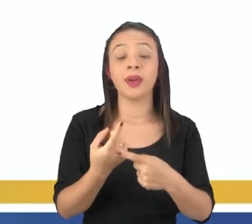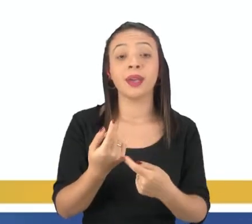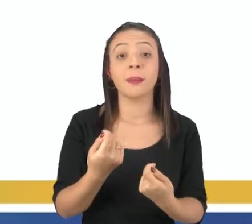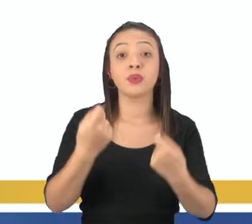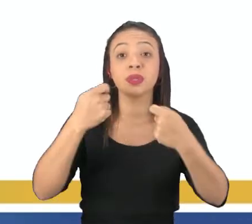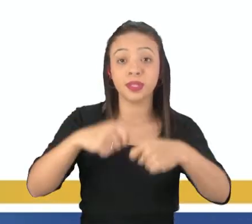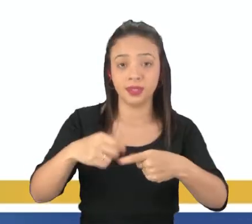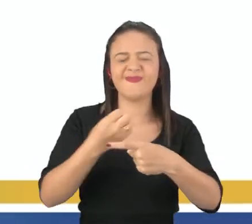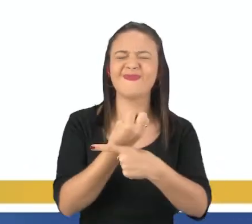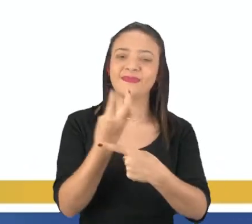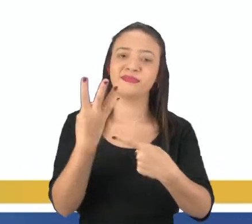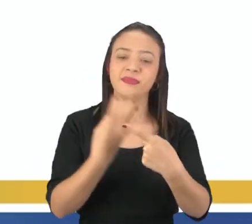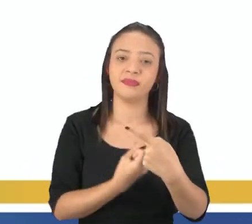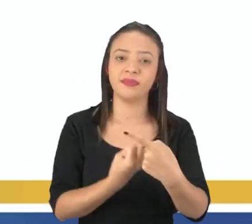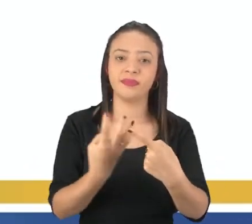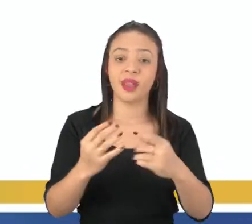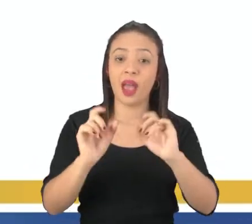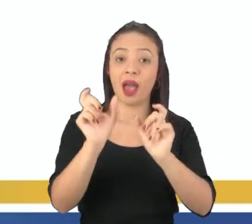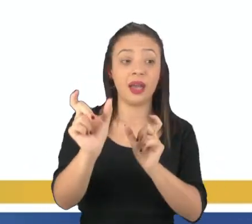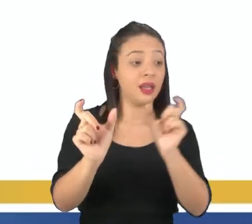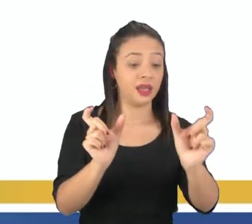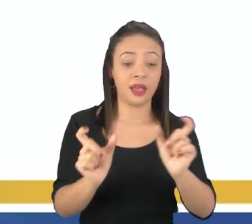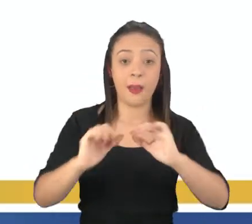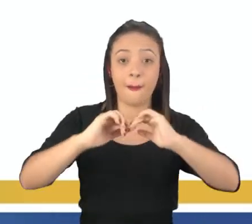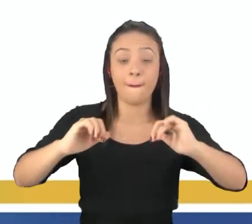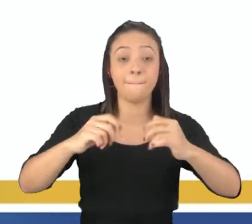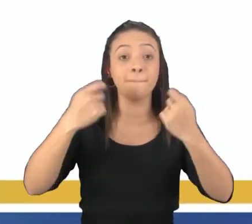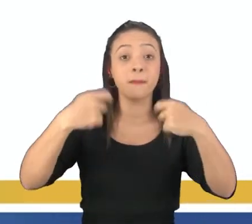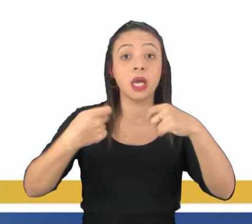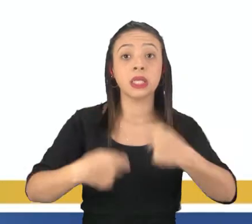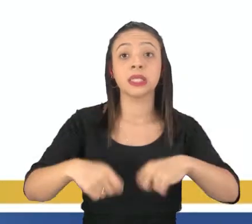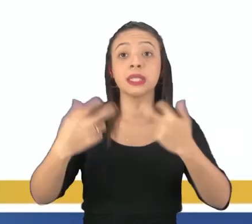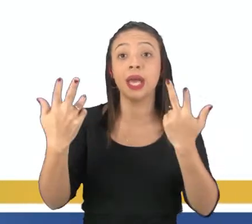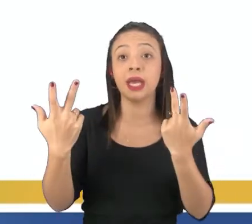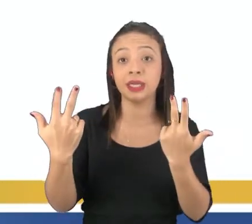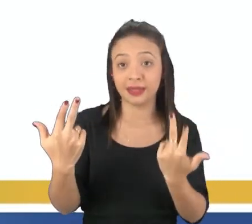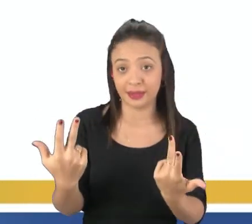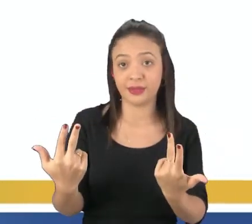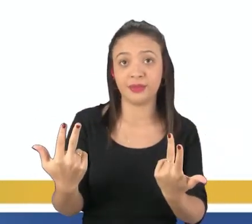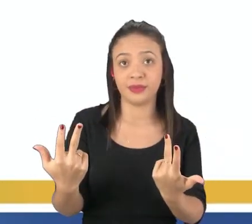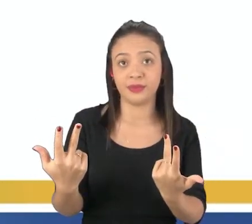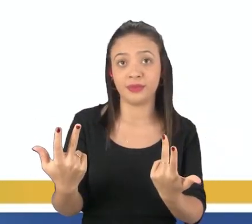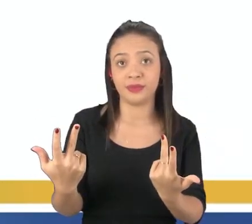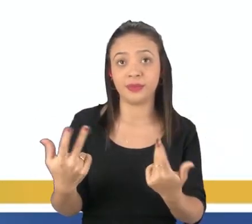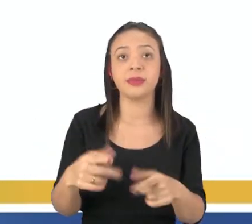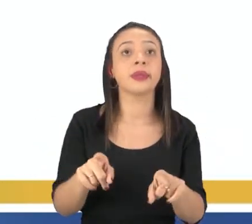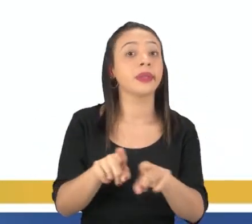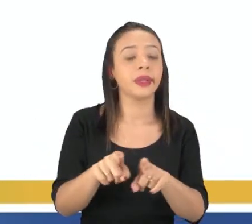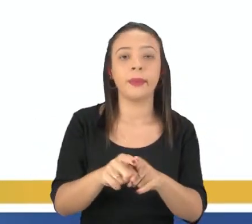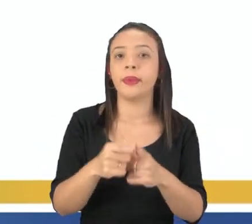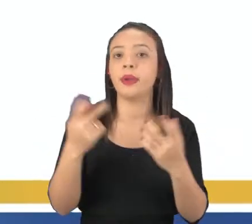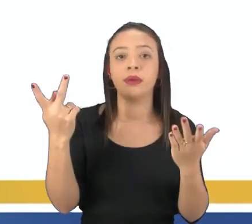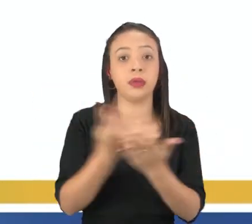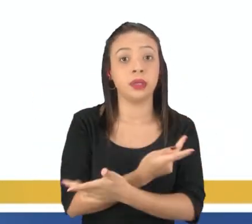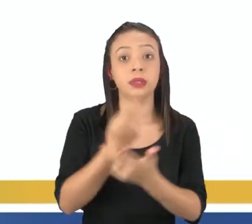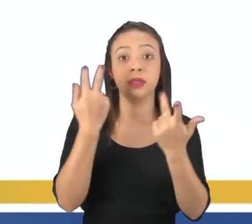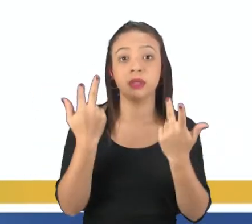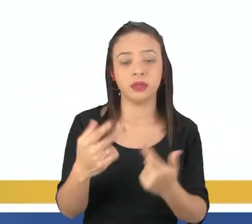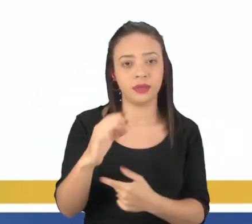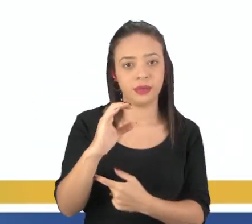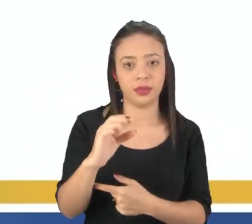fracionado ONU as partes tem que ser do mesmo tamanho a mesma coisa acontece na letra C